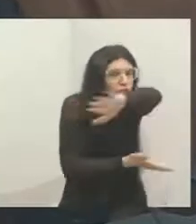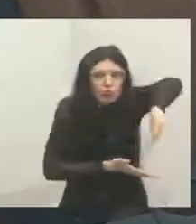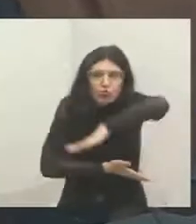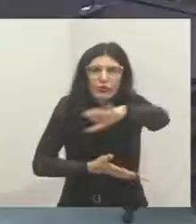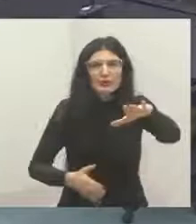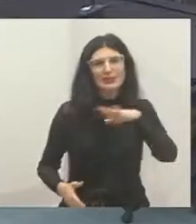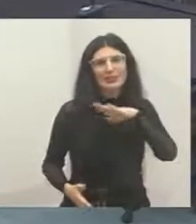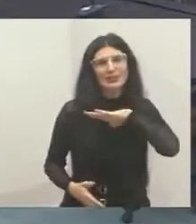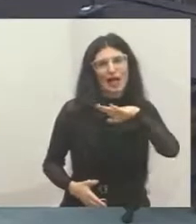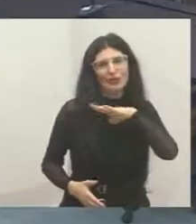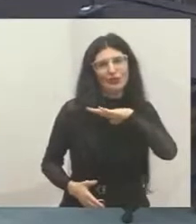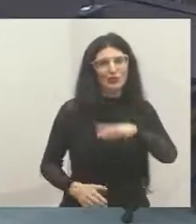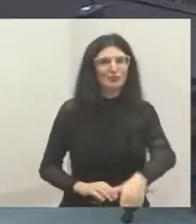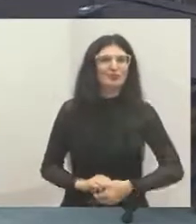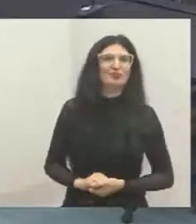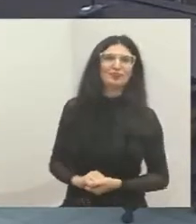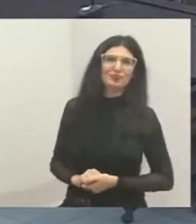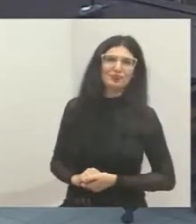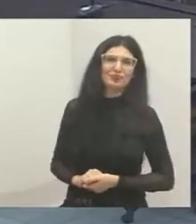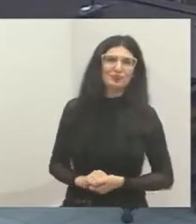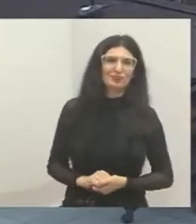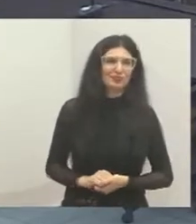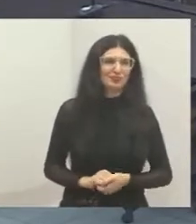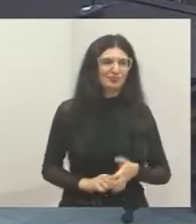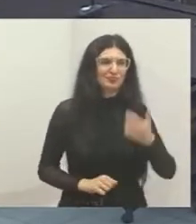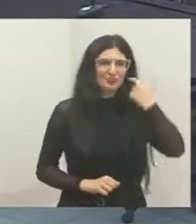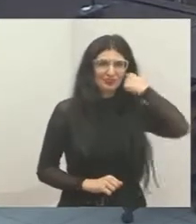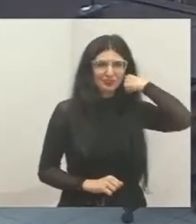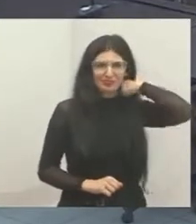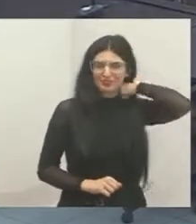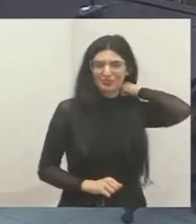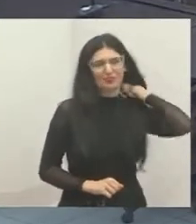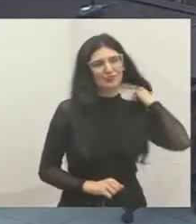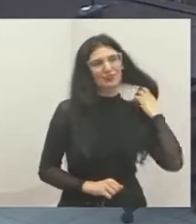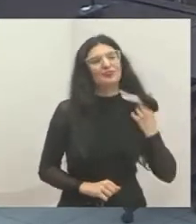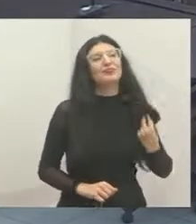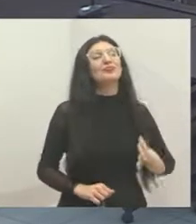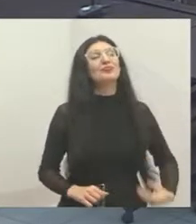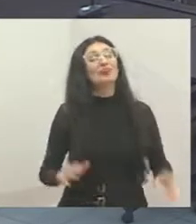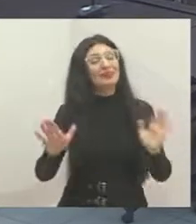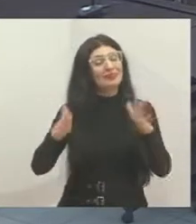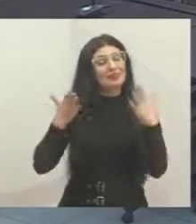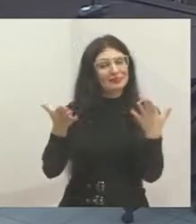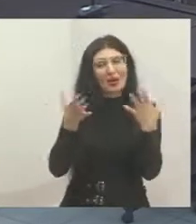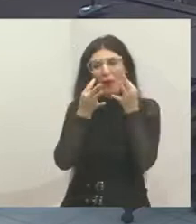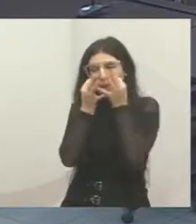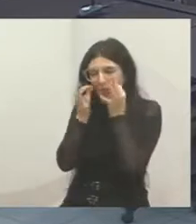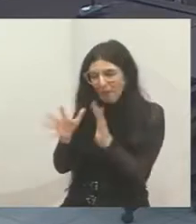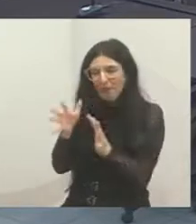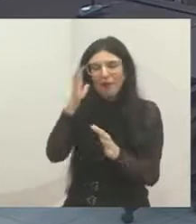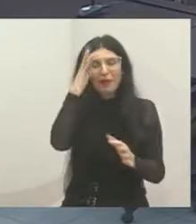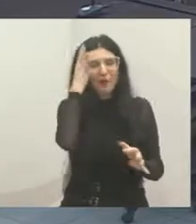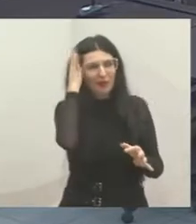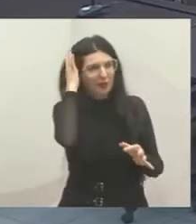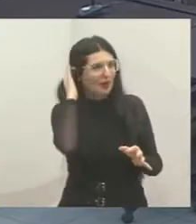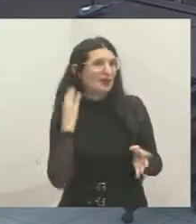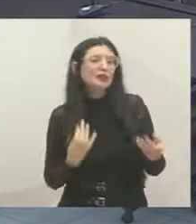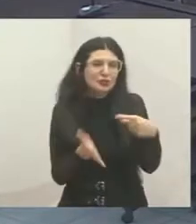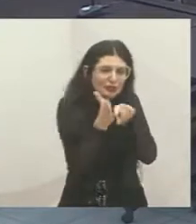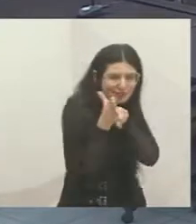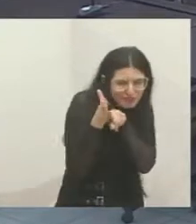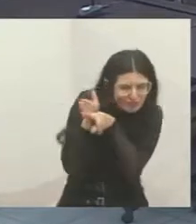Agora, só para encerrar aqui, sim, não tem como de não observar o fiscal da saúde,